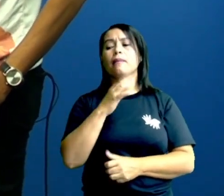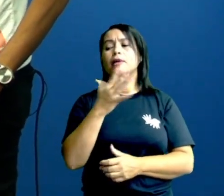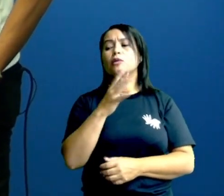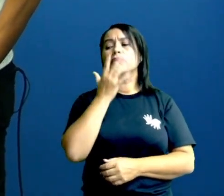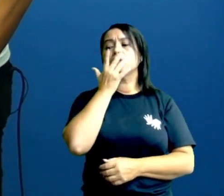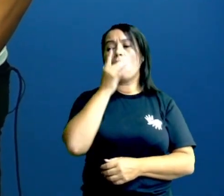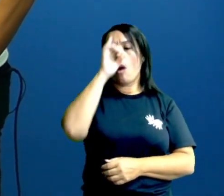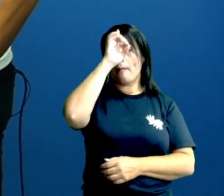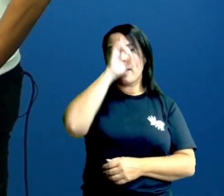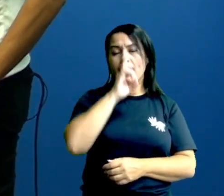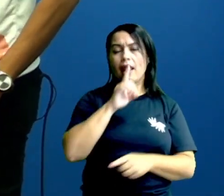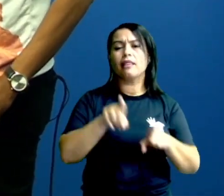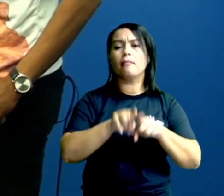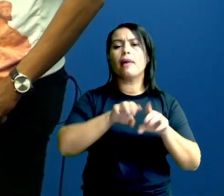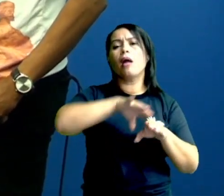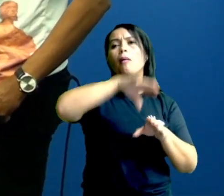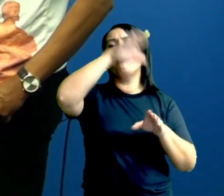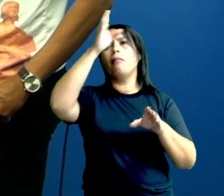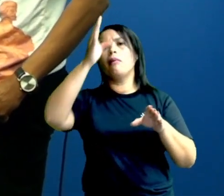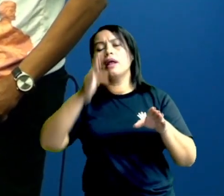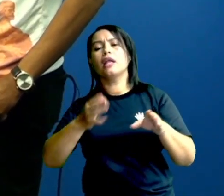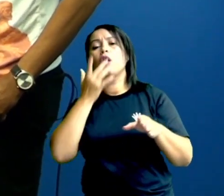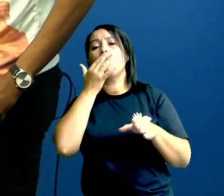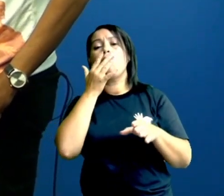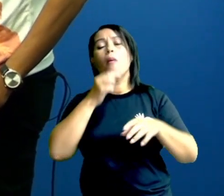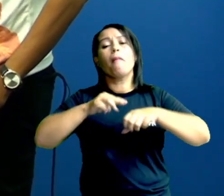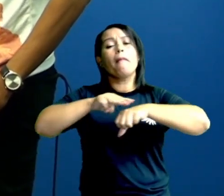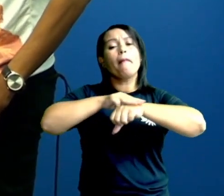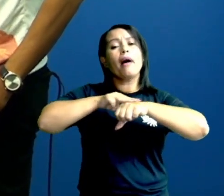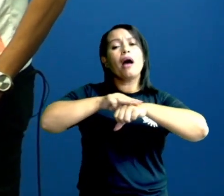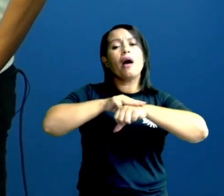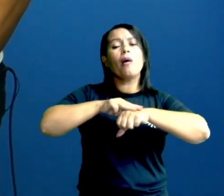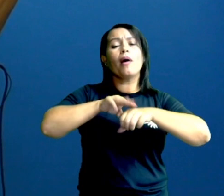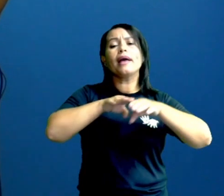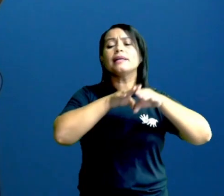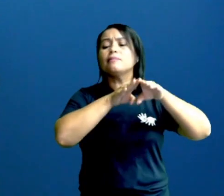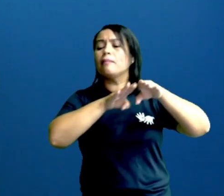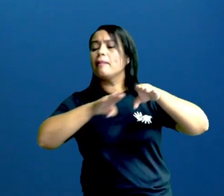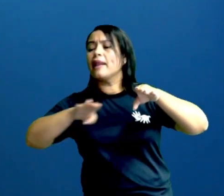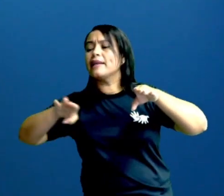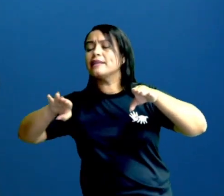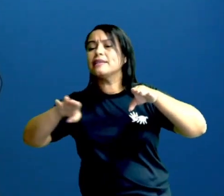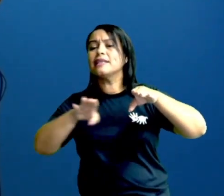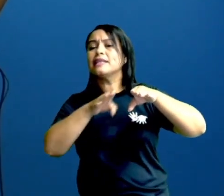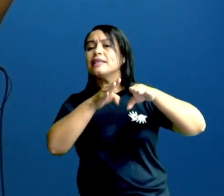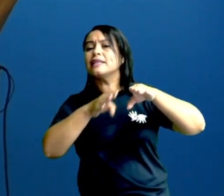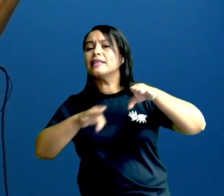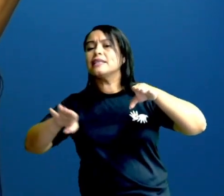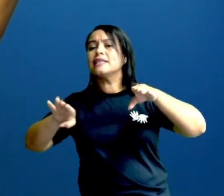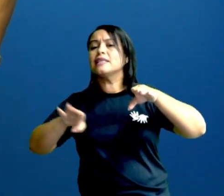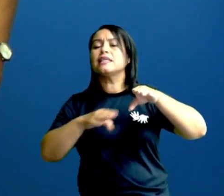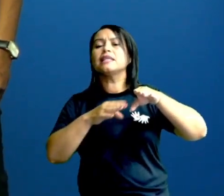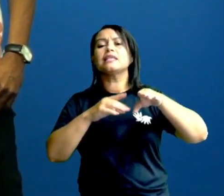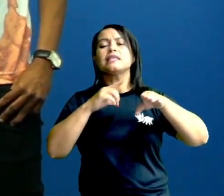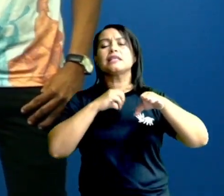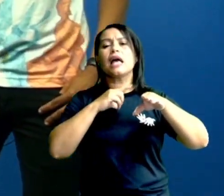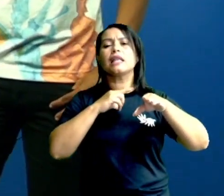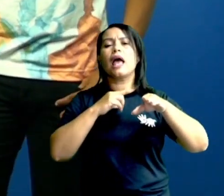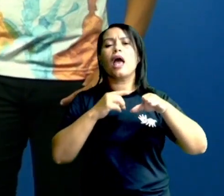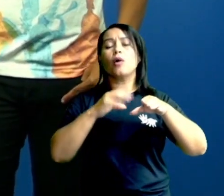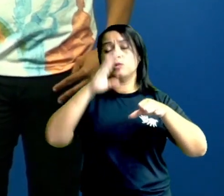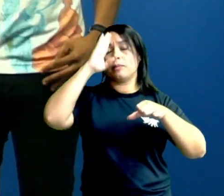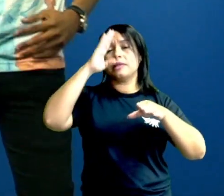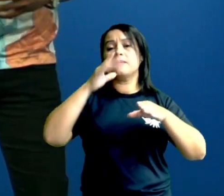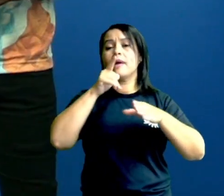os planaltos que são as áreas mais elevadas que estão com a cor marrom e as planícies que estão basicamente margeando os